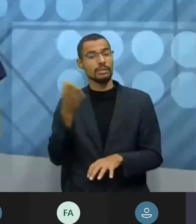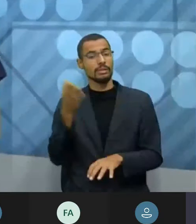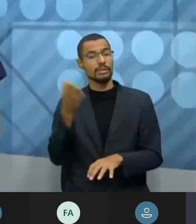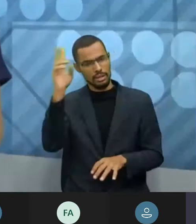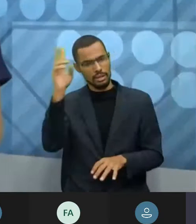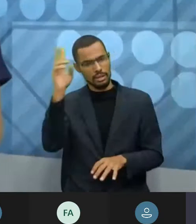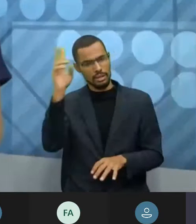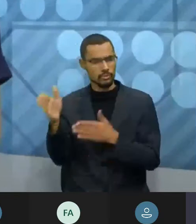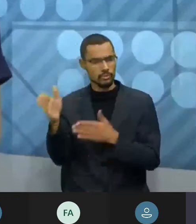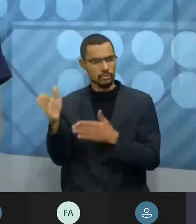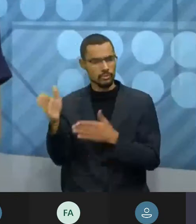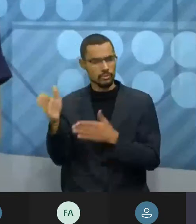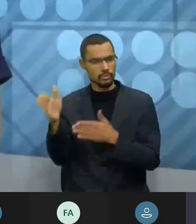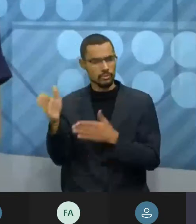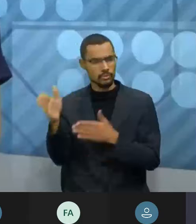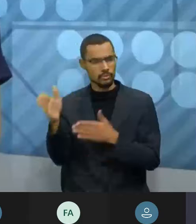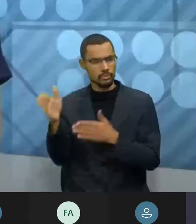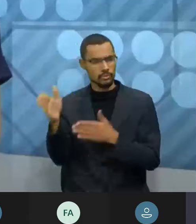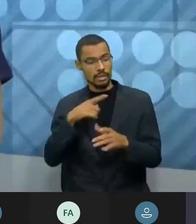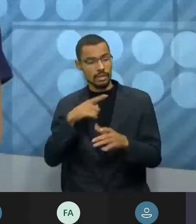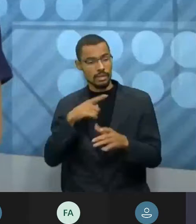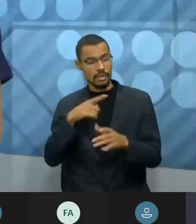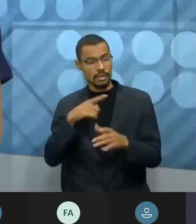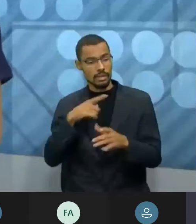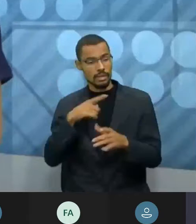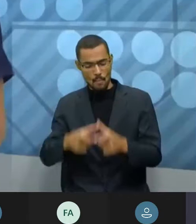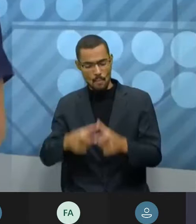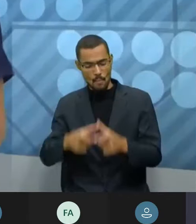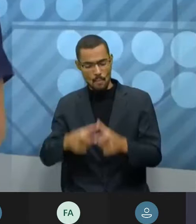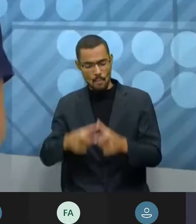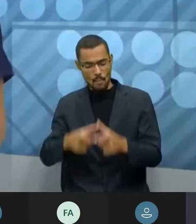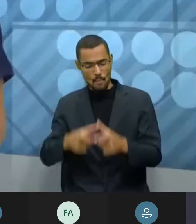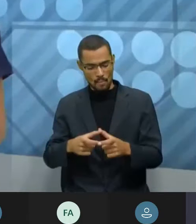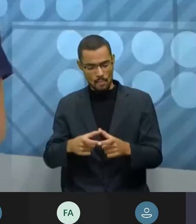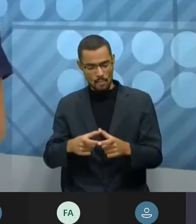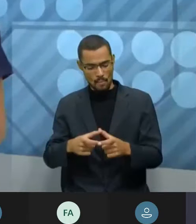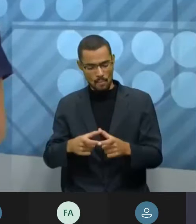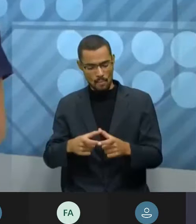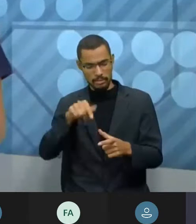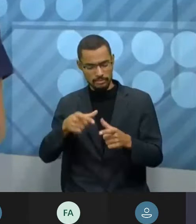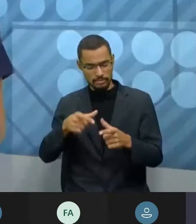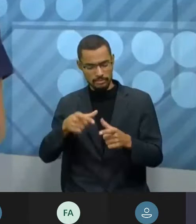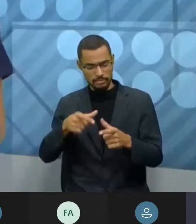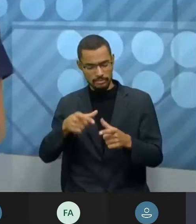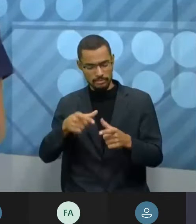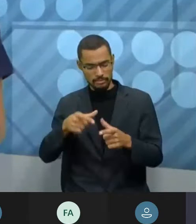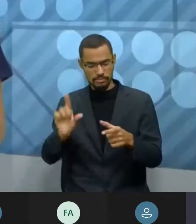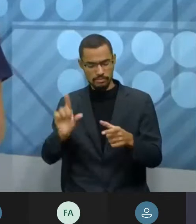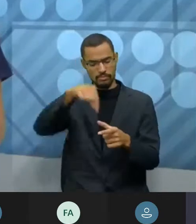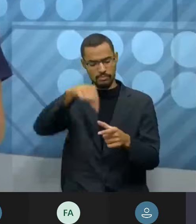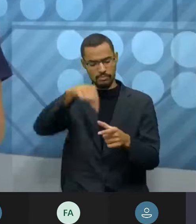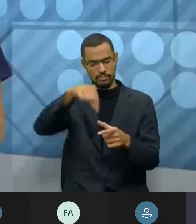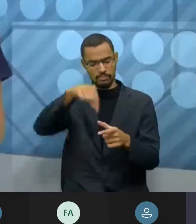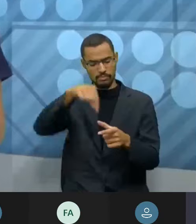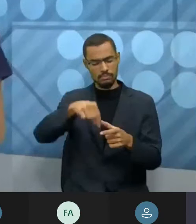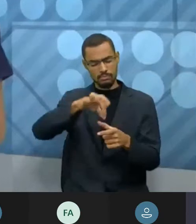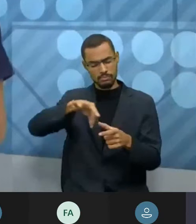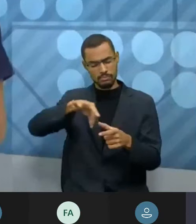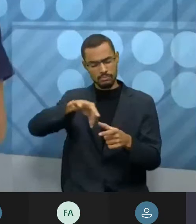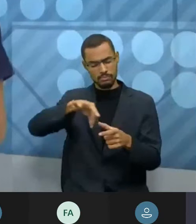o micrômetro e o Charriot para localizar, então, focalizar, então, as estruturas que foram propostas. Então, nós vamos